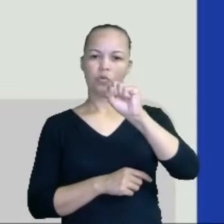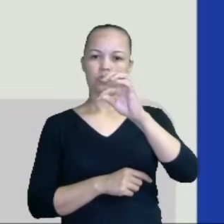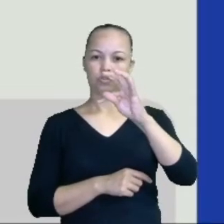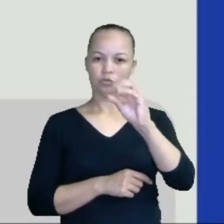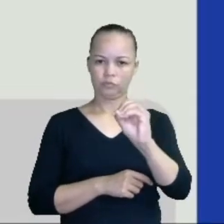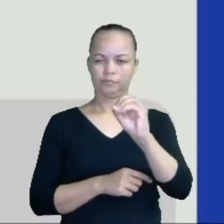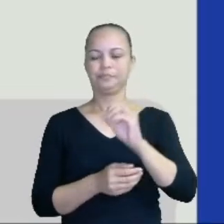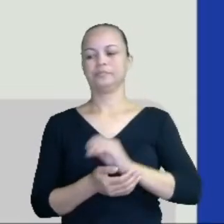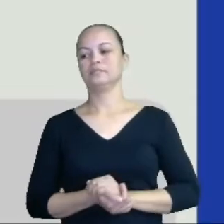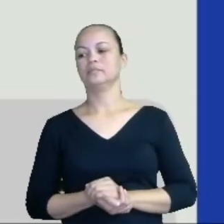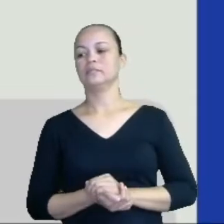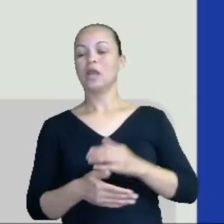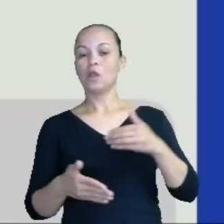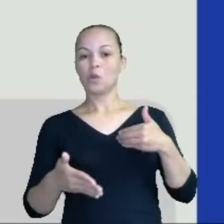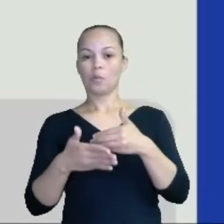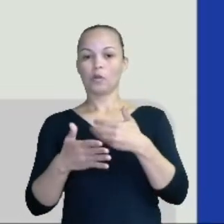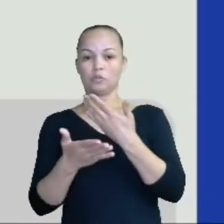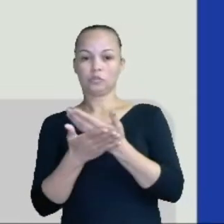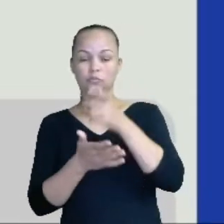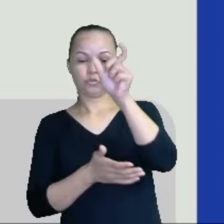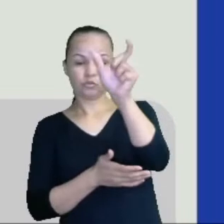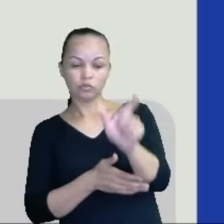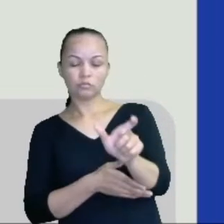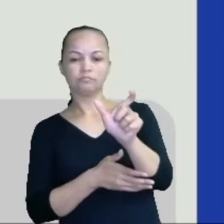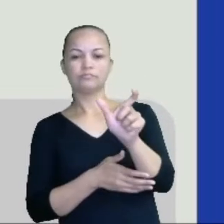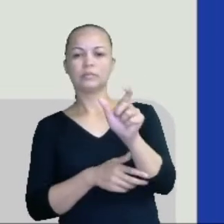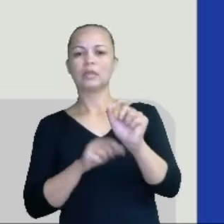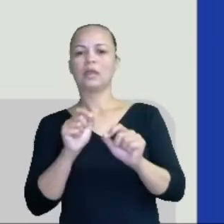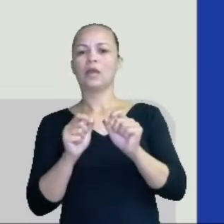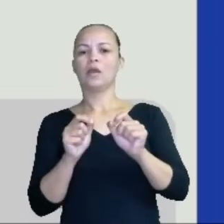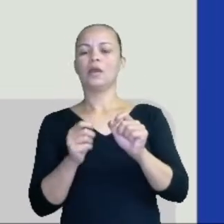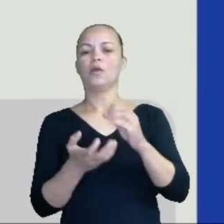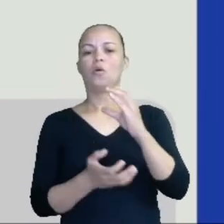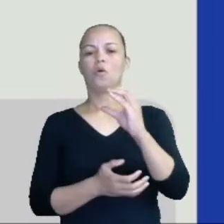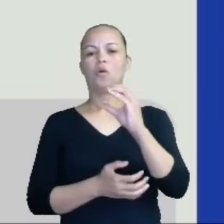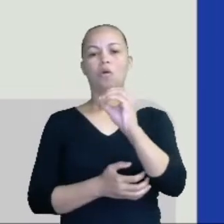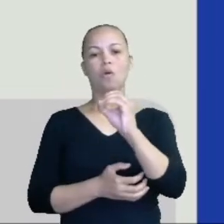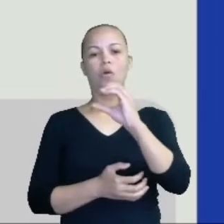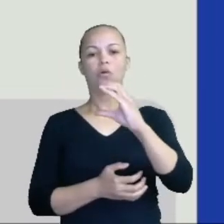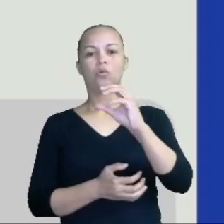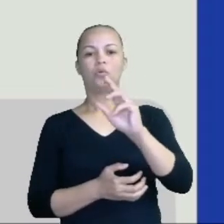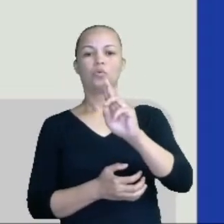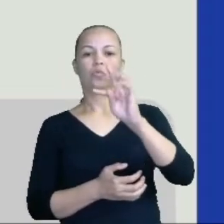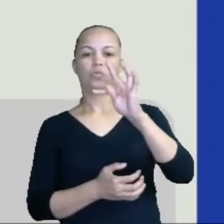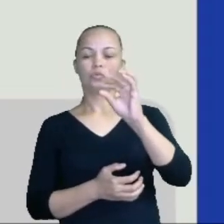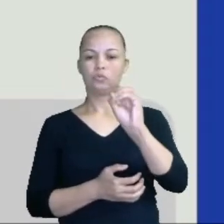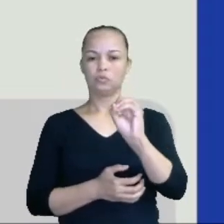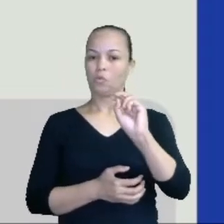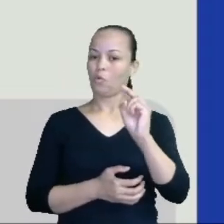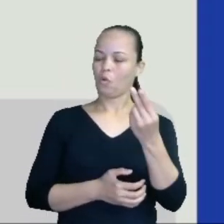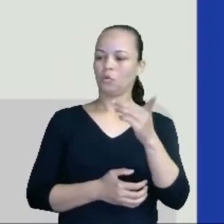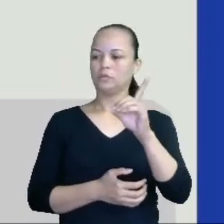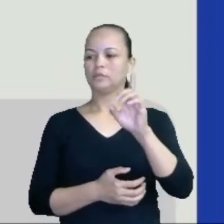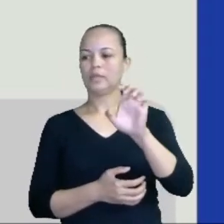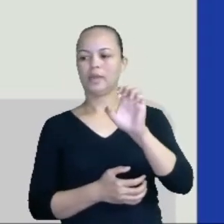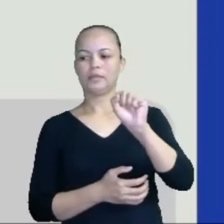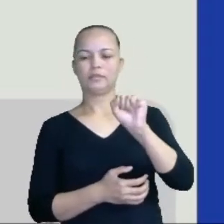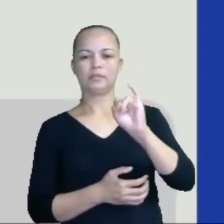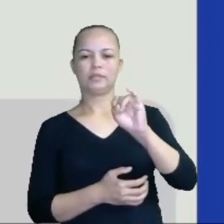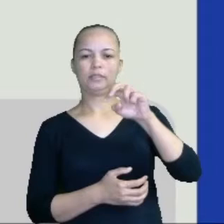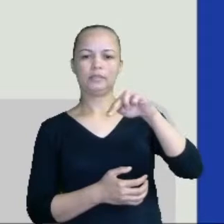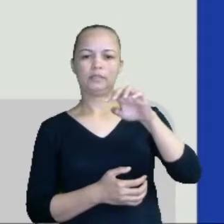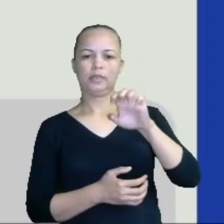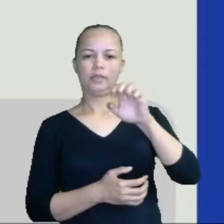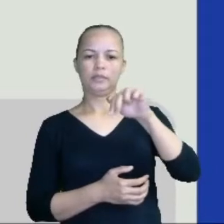O próximo sujeito que nós vamos estudar é o sujeito oculto ou desinencial. O que é isso? O sujeito oculto